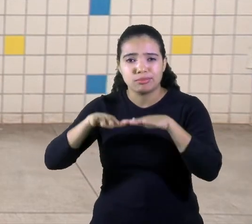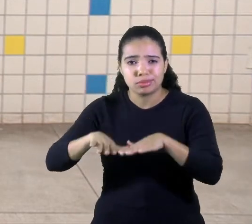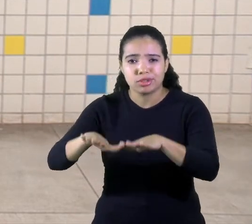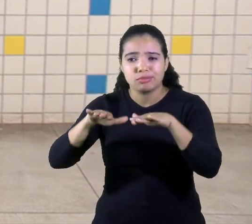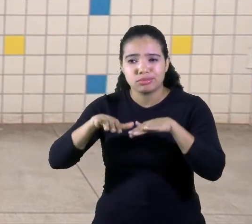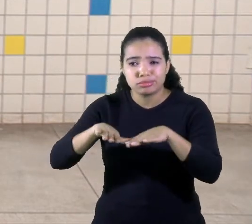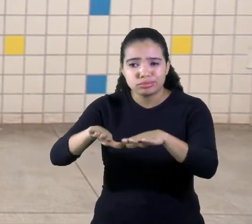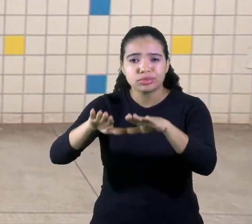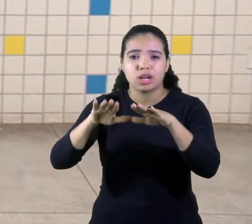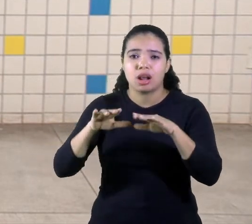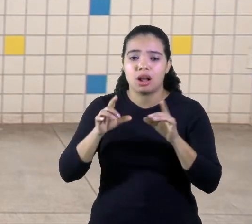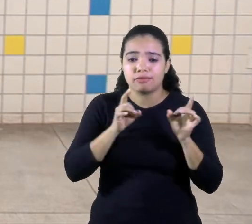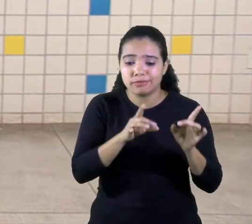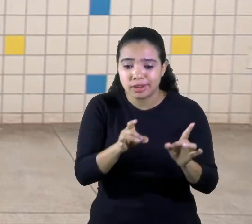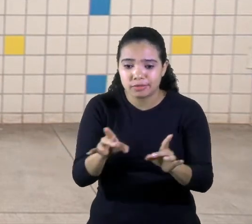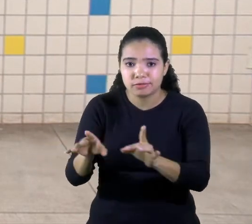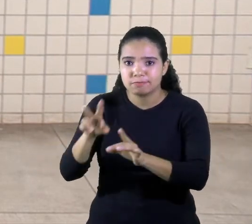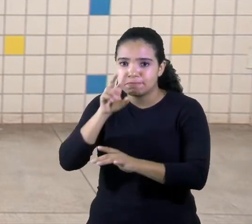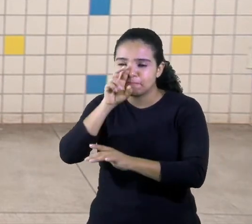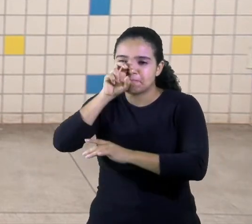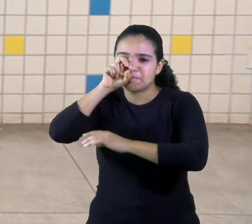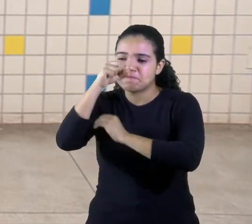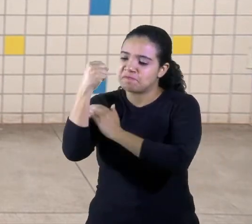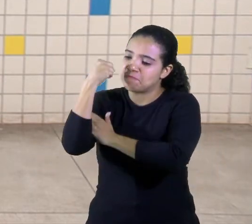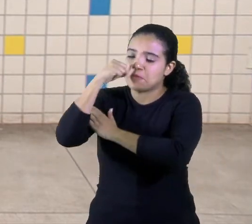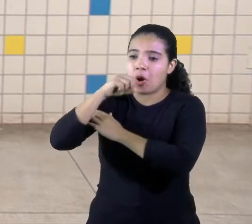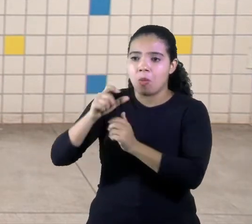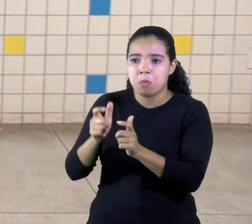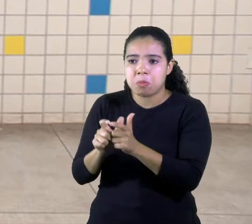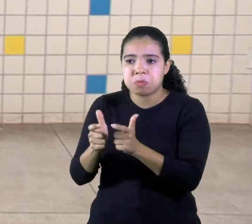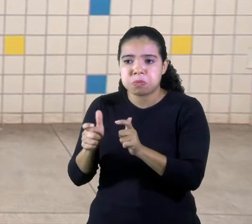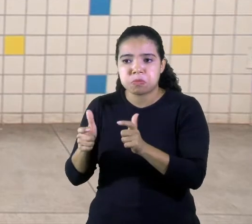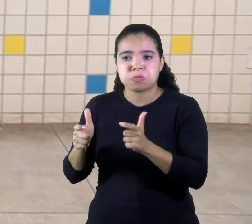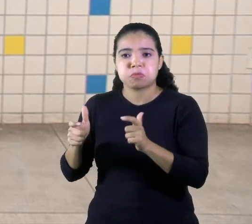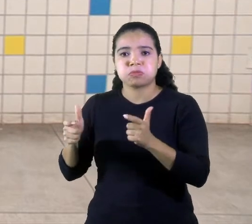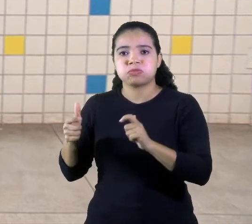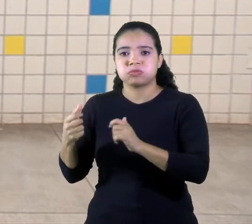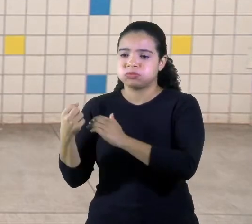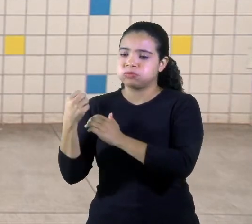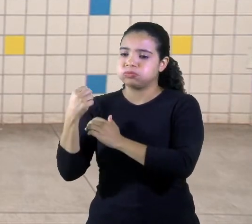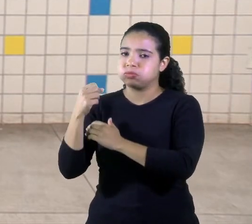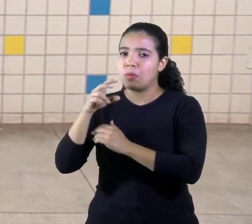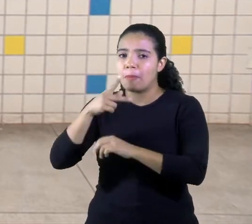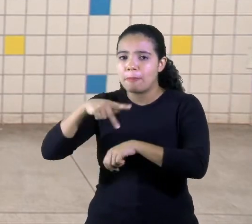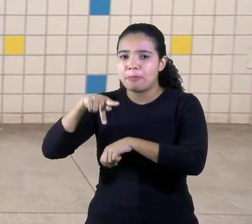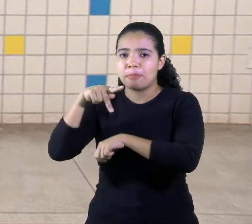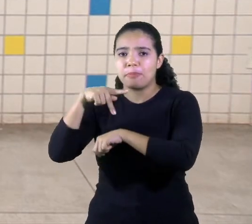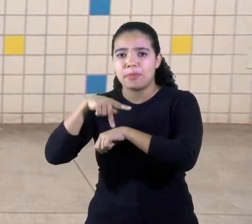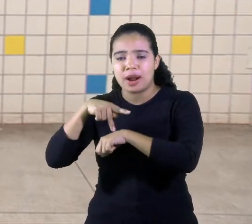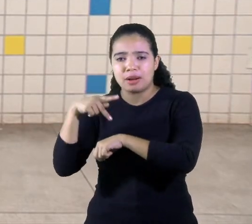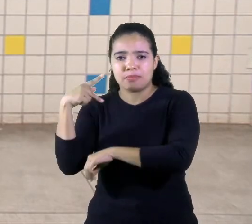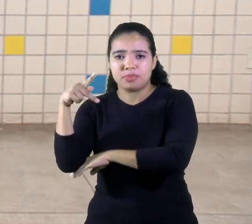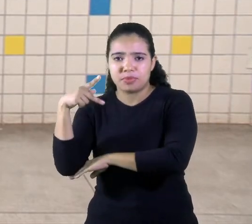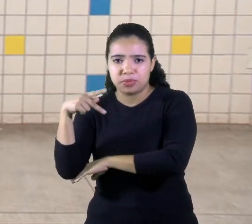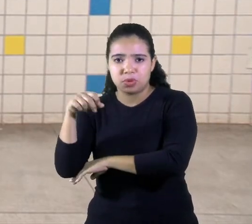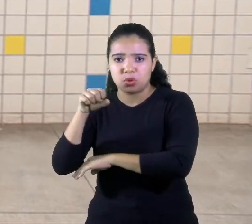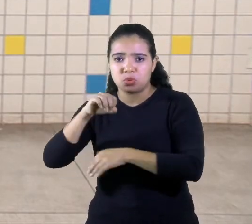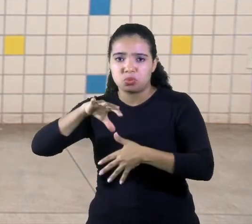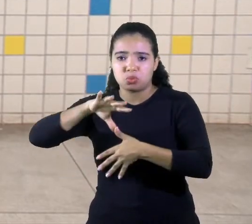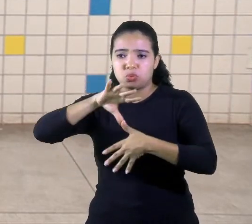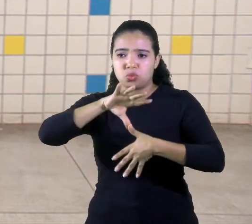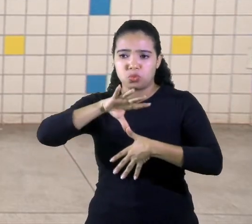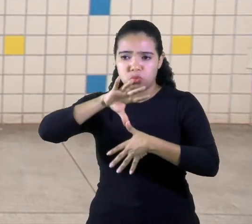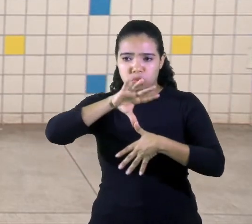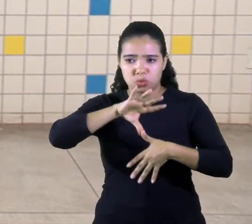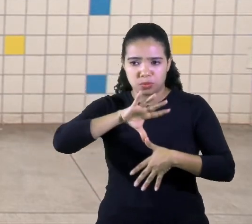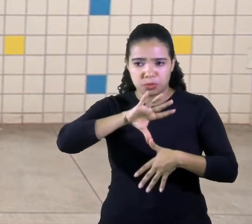muito poderoso. Aí o Paraguai vai se tornando um grande país aqui no sul da América. Abaixo ali do Rio